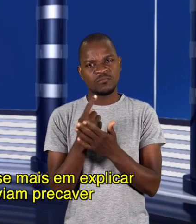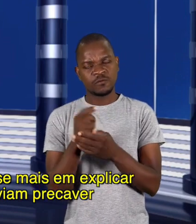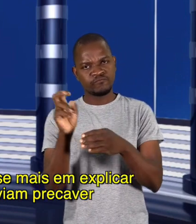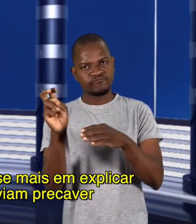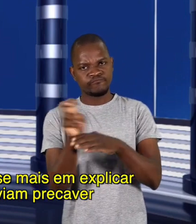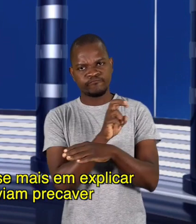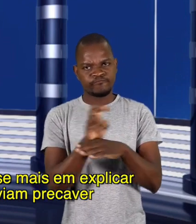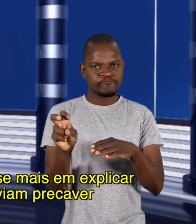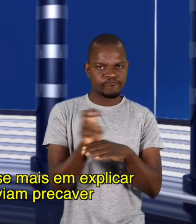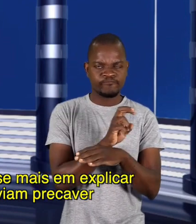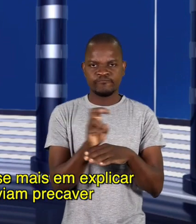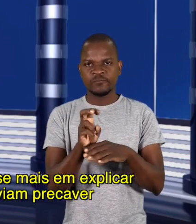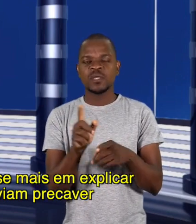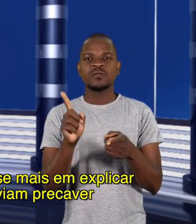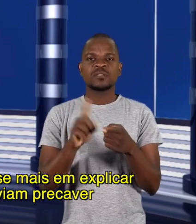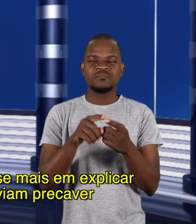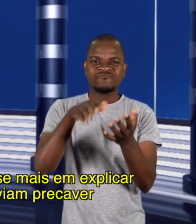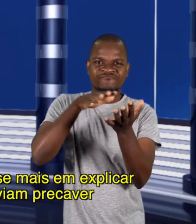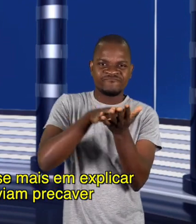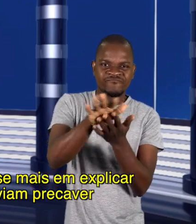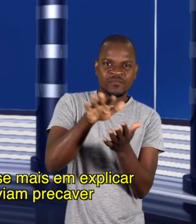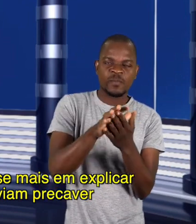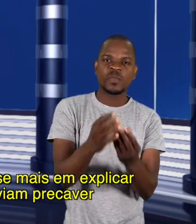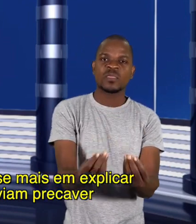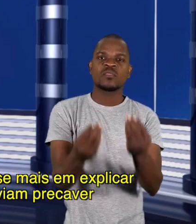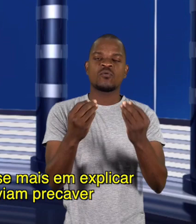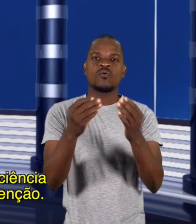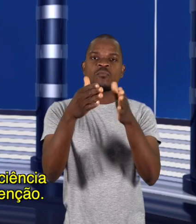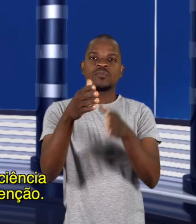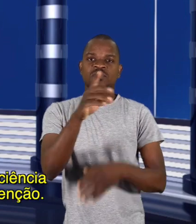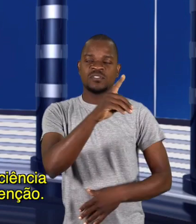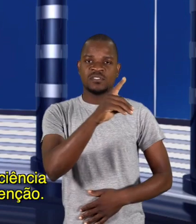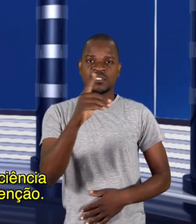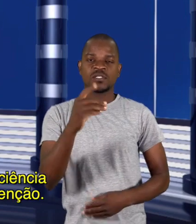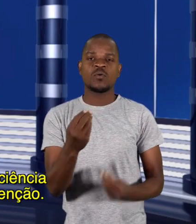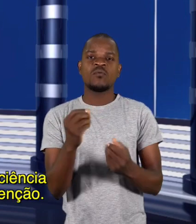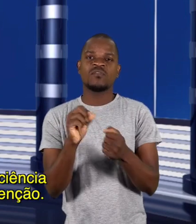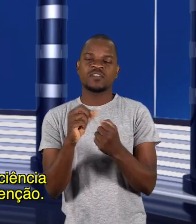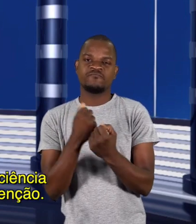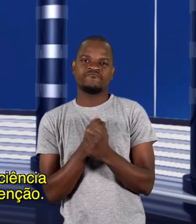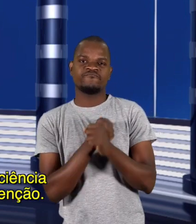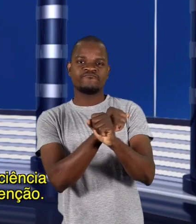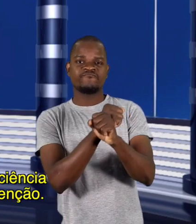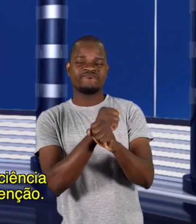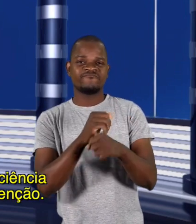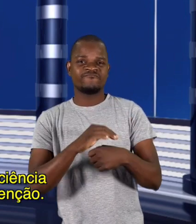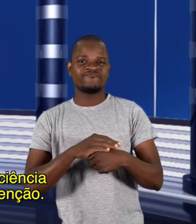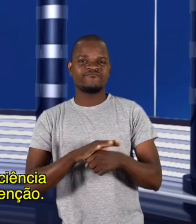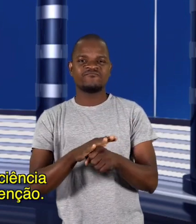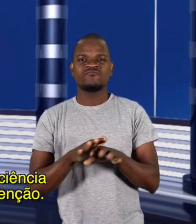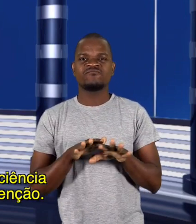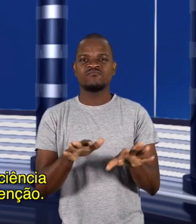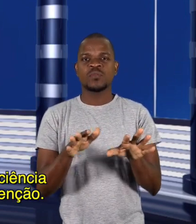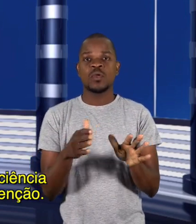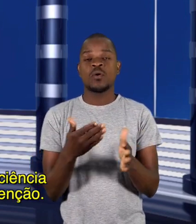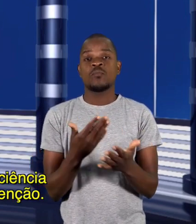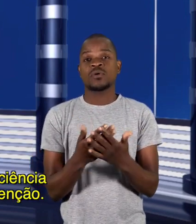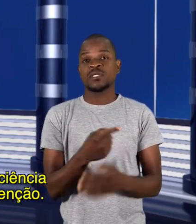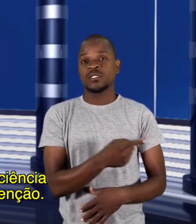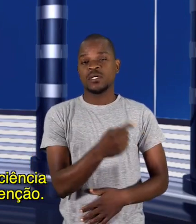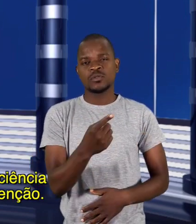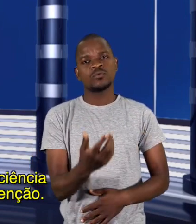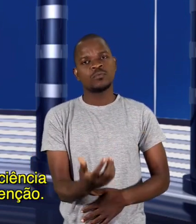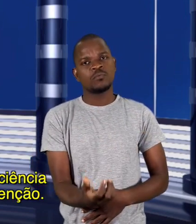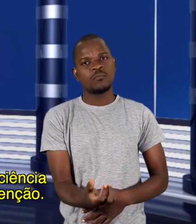explicar como é que as pessoas com deficiência deveriam se precaver esta pandemia porque há várias possibilidades de deficiência e